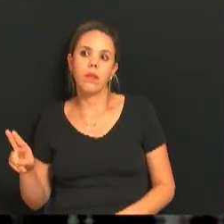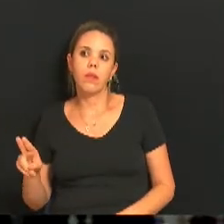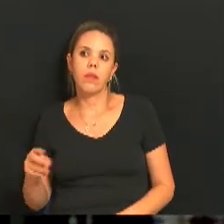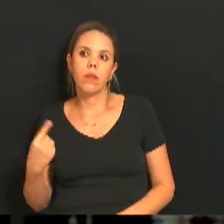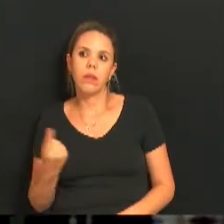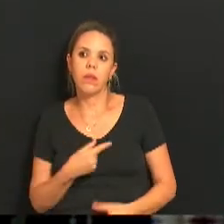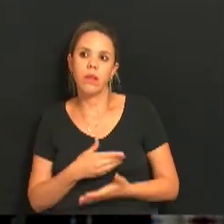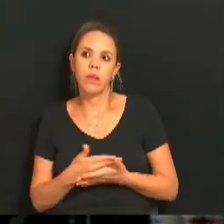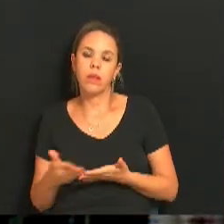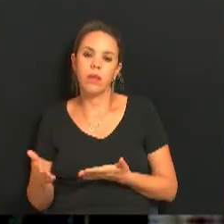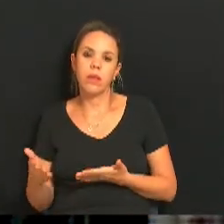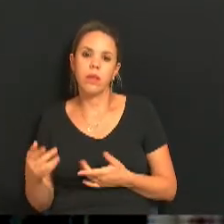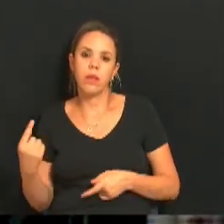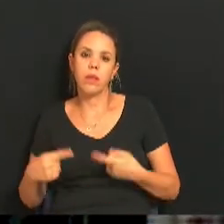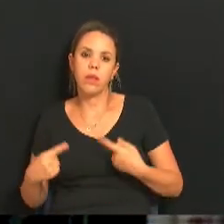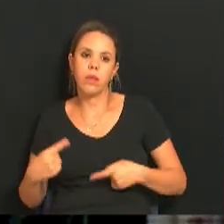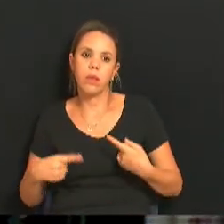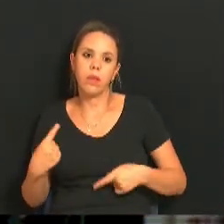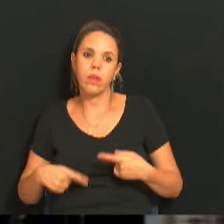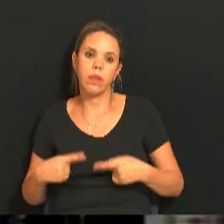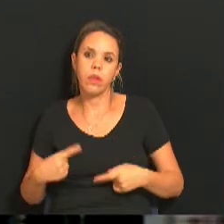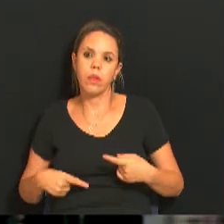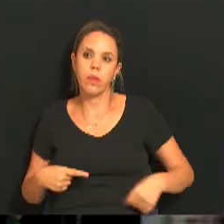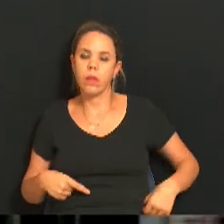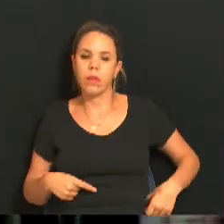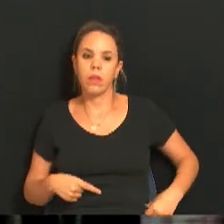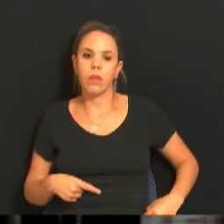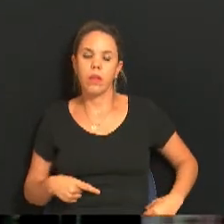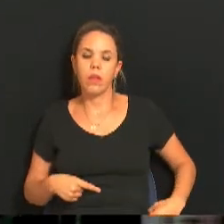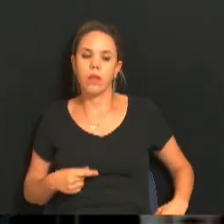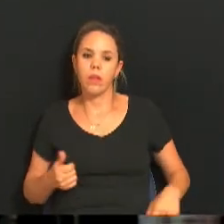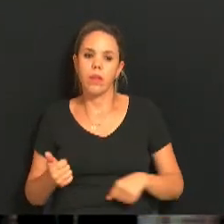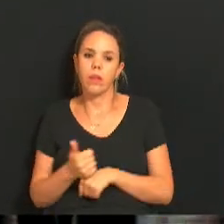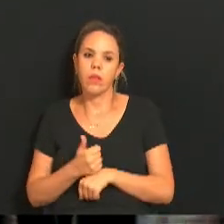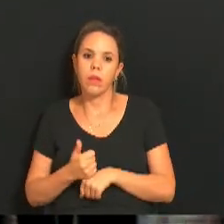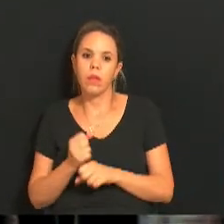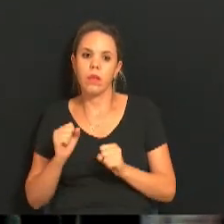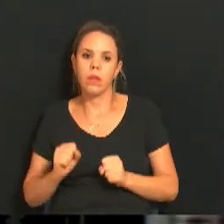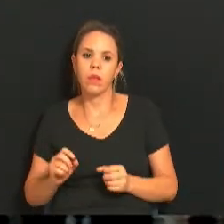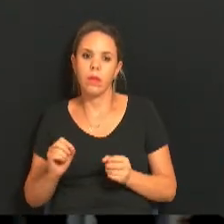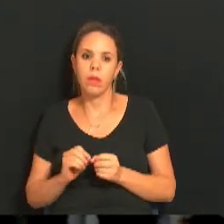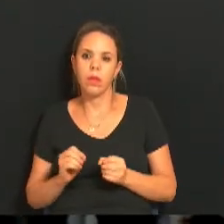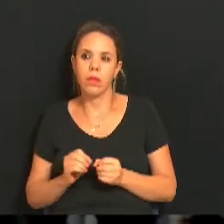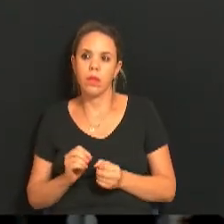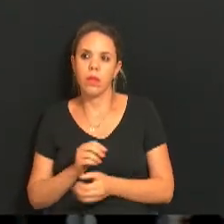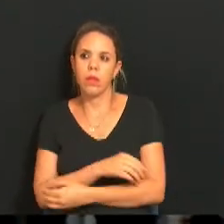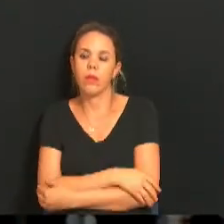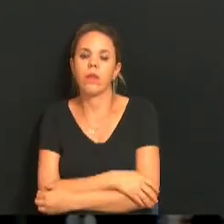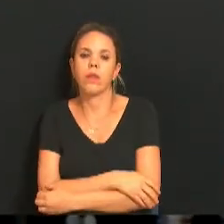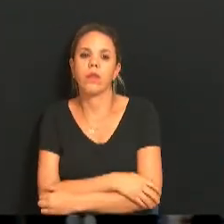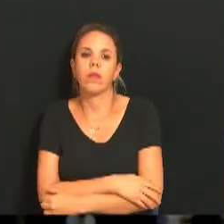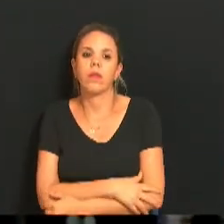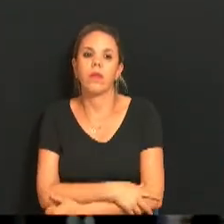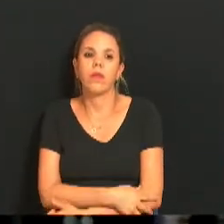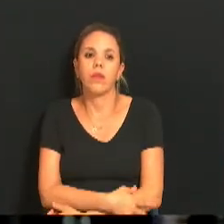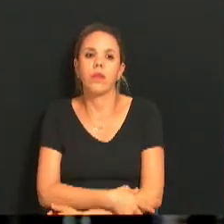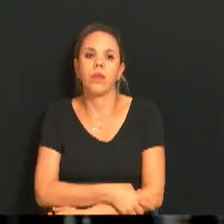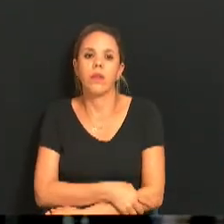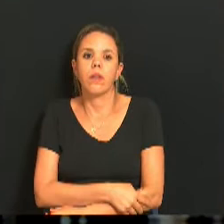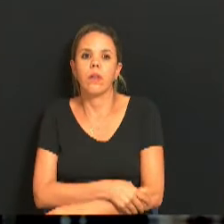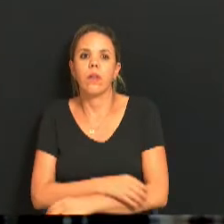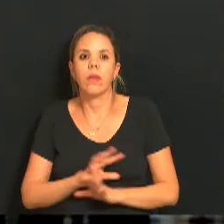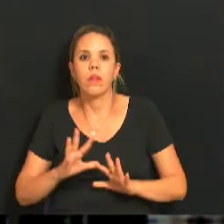que nós iniciamos essa disfunção de destacamento de uma área para que pudesse ser feito né é e não